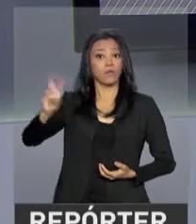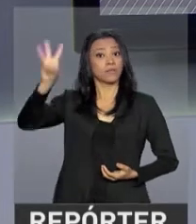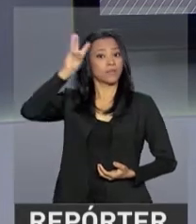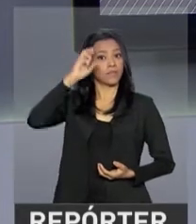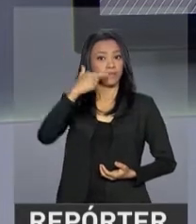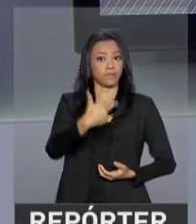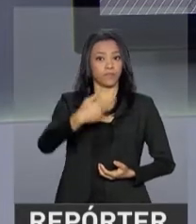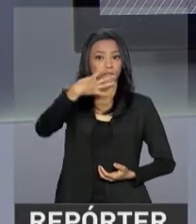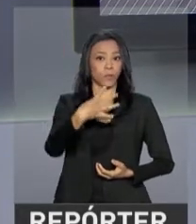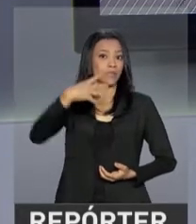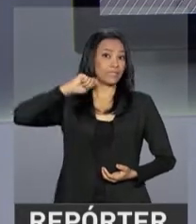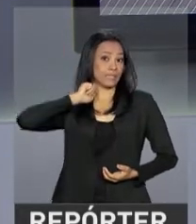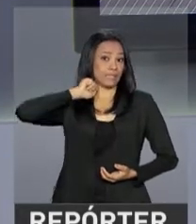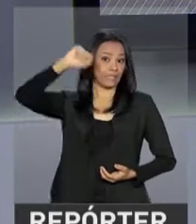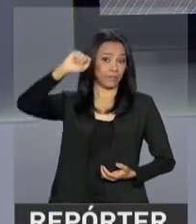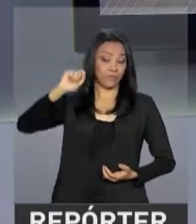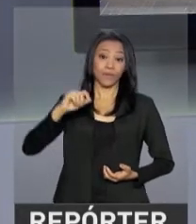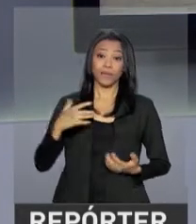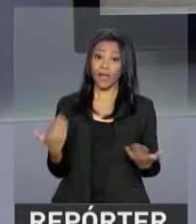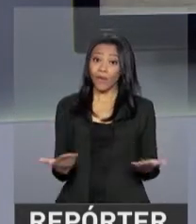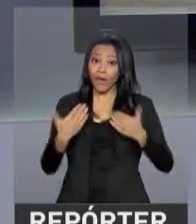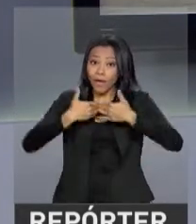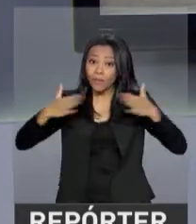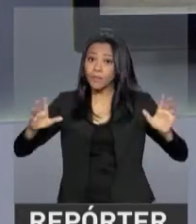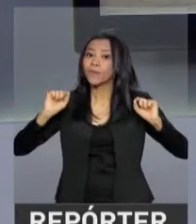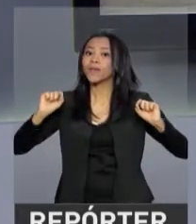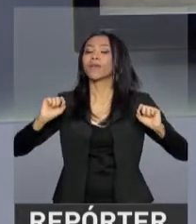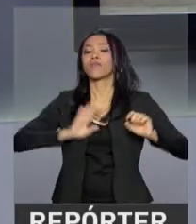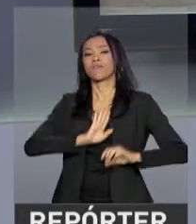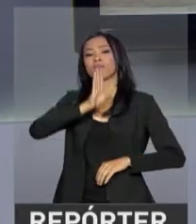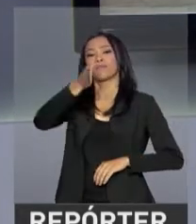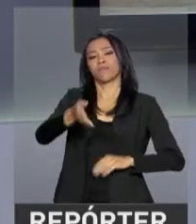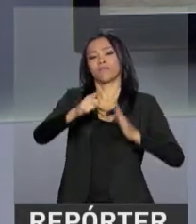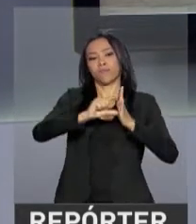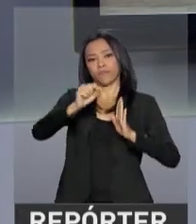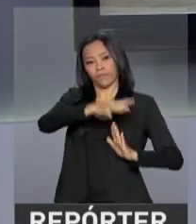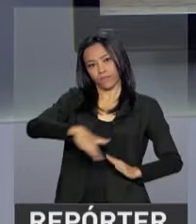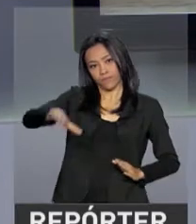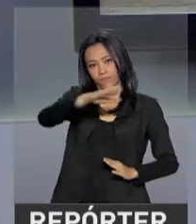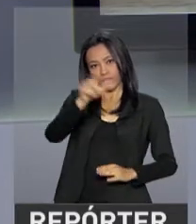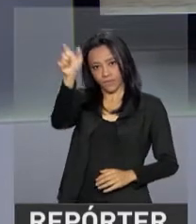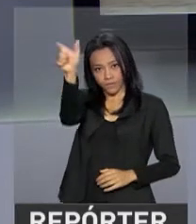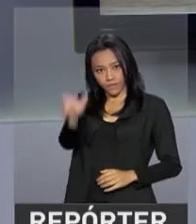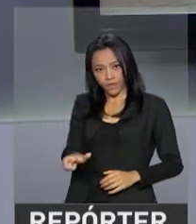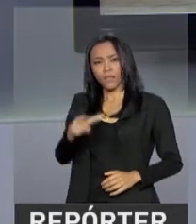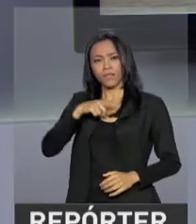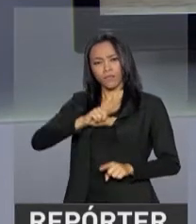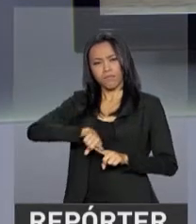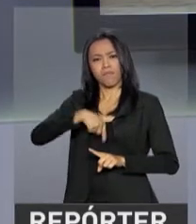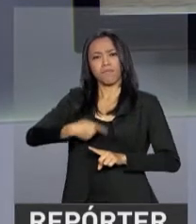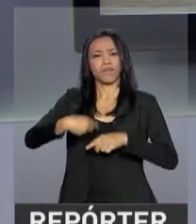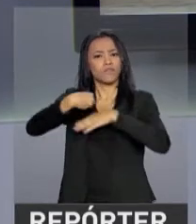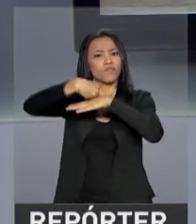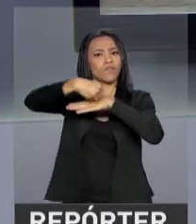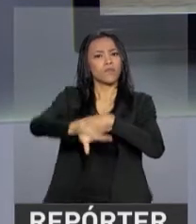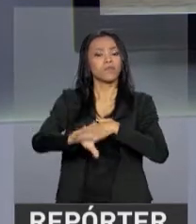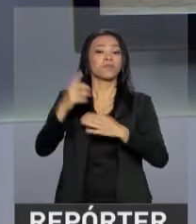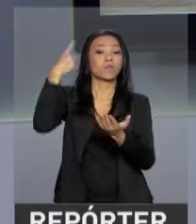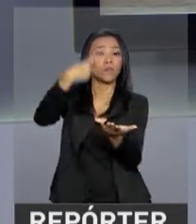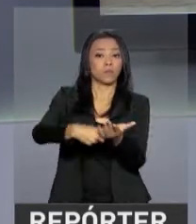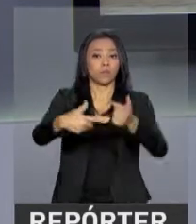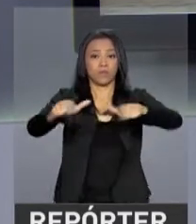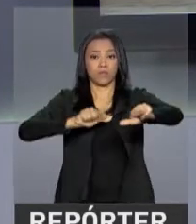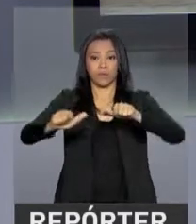de abril. E nós abrimos essa edição indo conversar ao vivo com a repórter Luana Karen, que traz as informações da agenda do